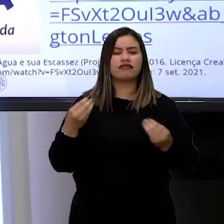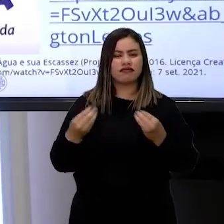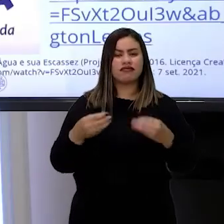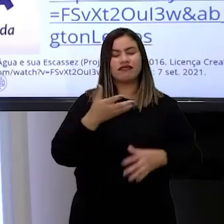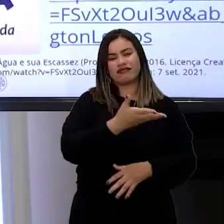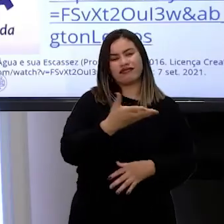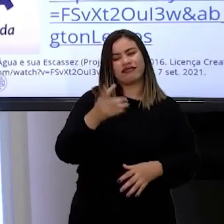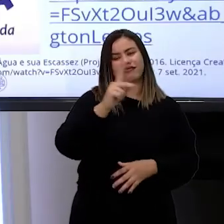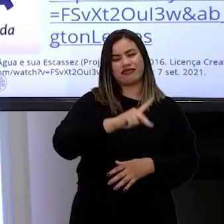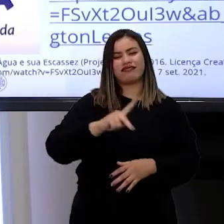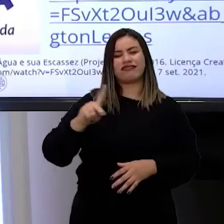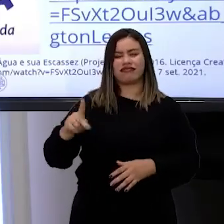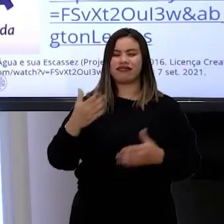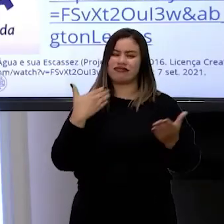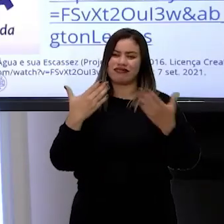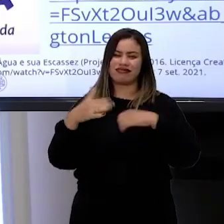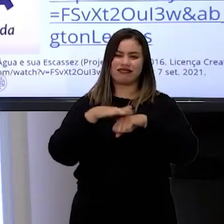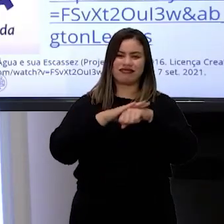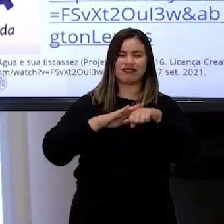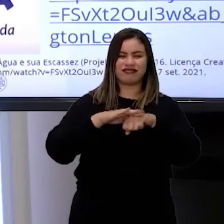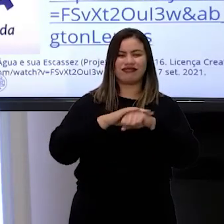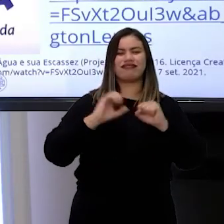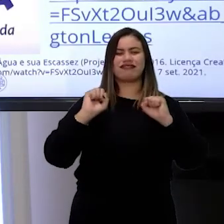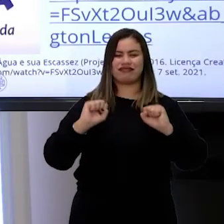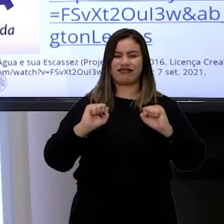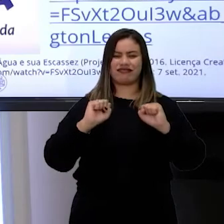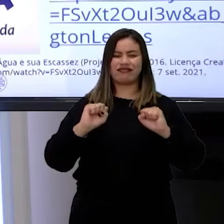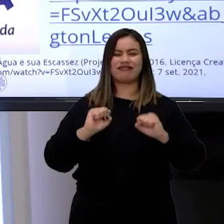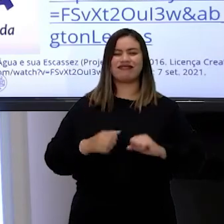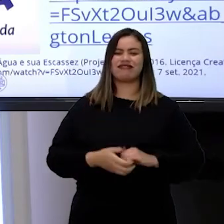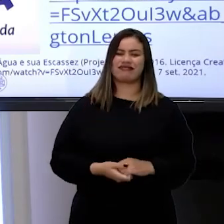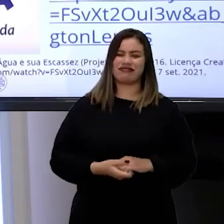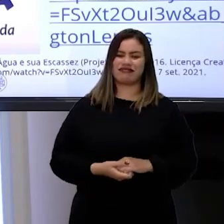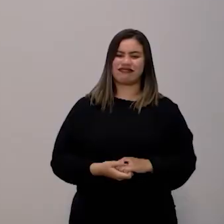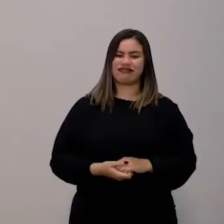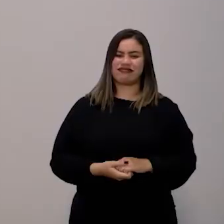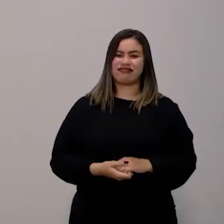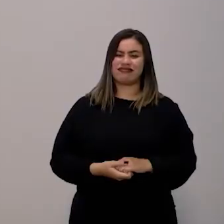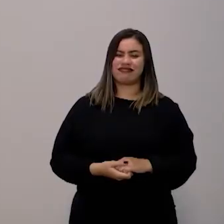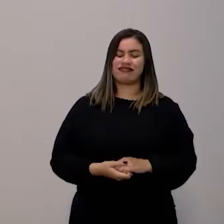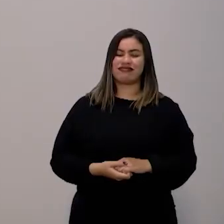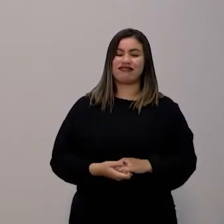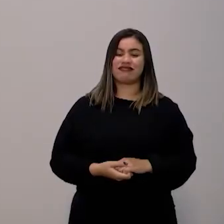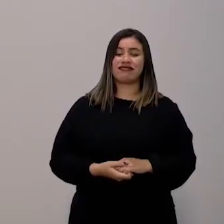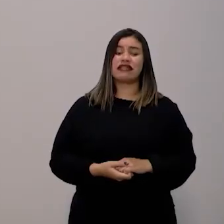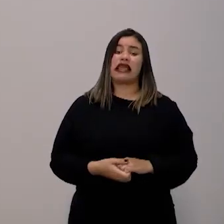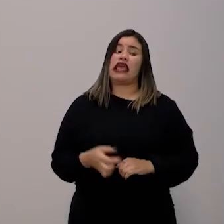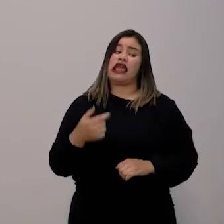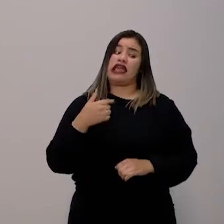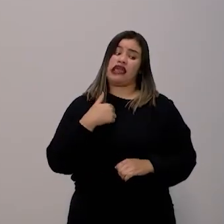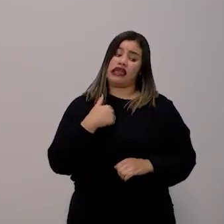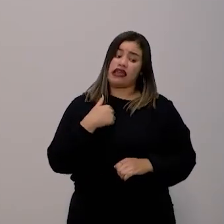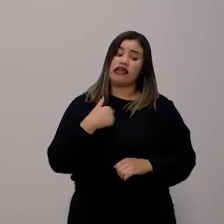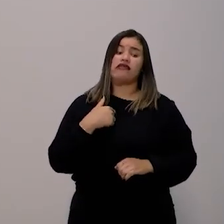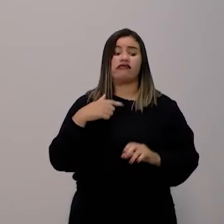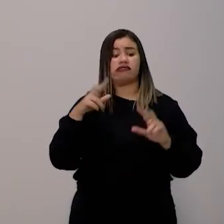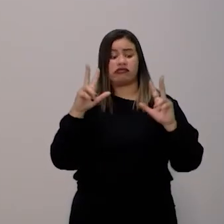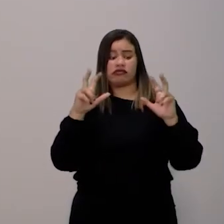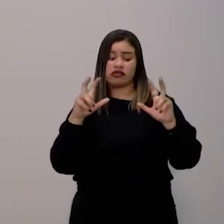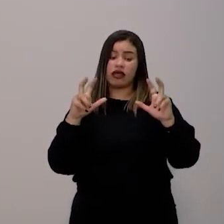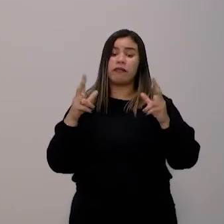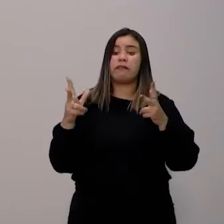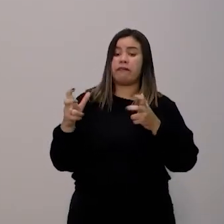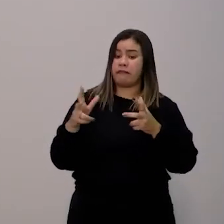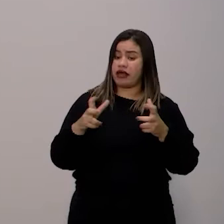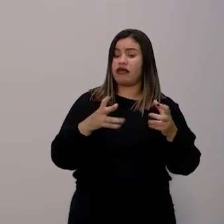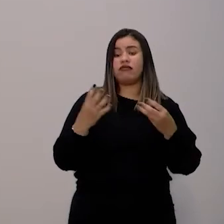professores, aí vocês podem debater com seus alunos, né? O que será que causa essa E escassez é legal que hídrica? é um tema que estamos passando por esse tema,